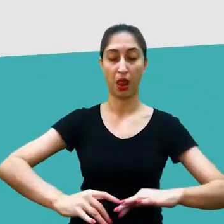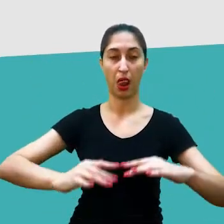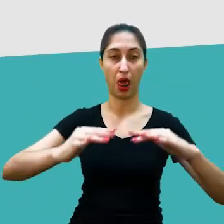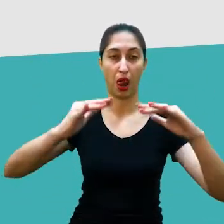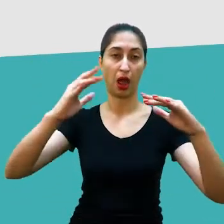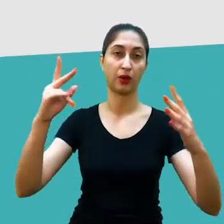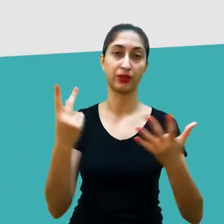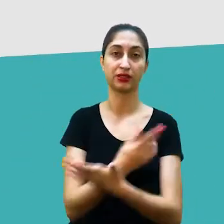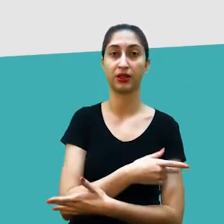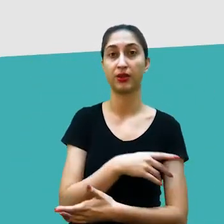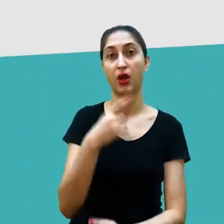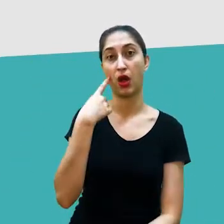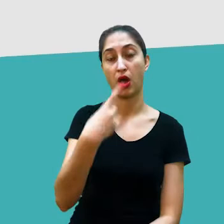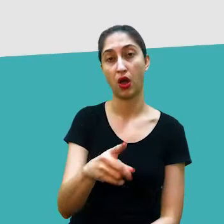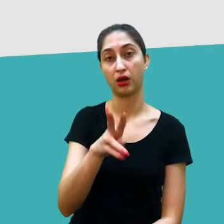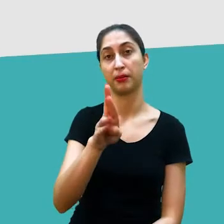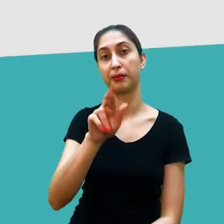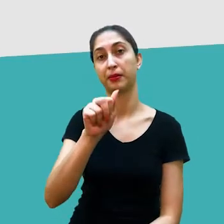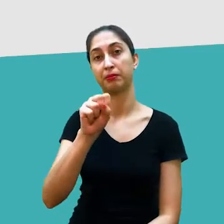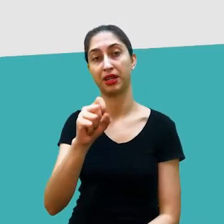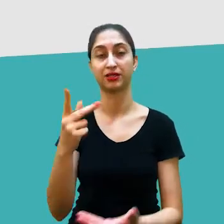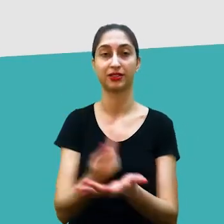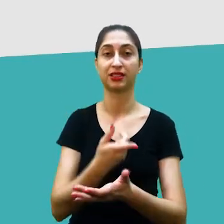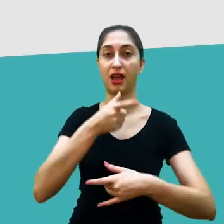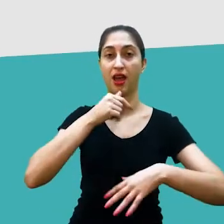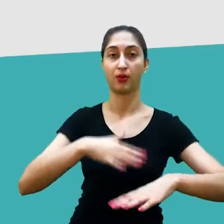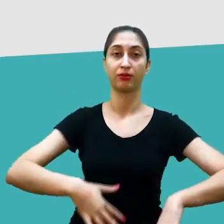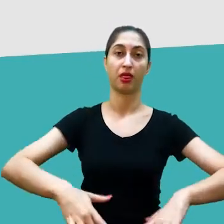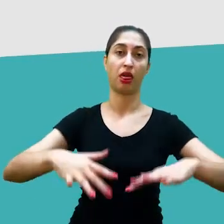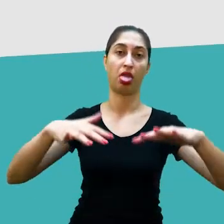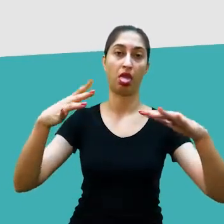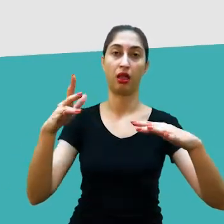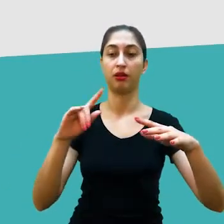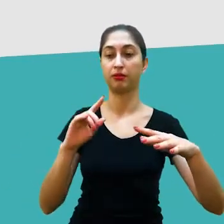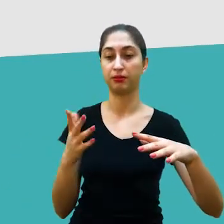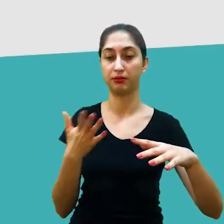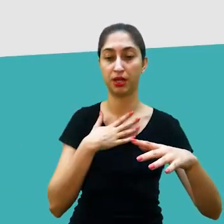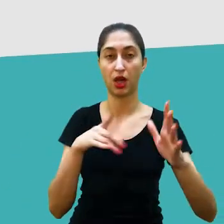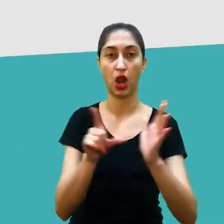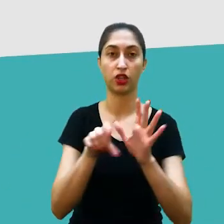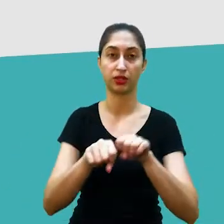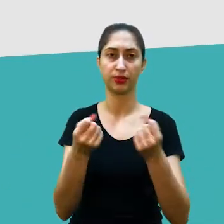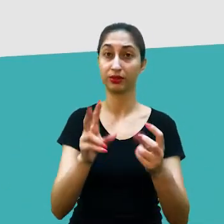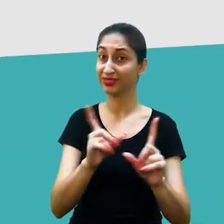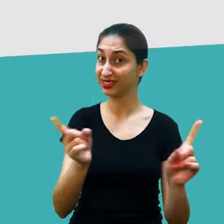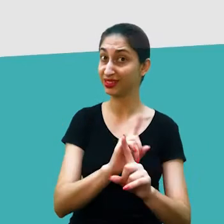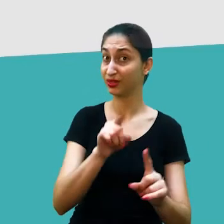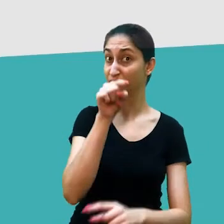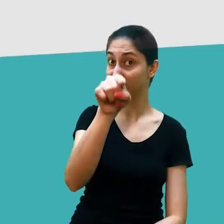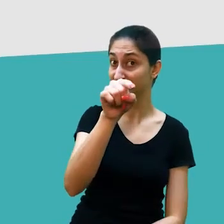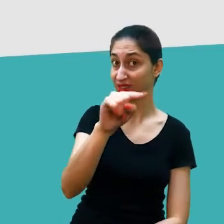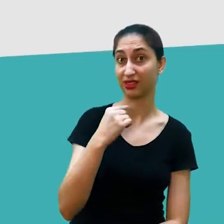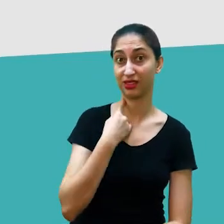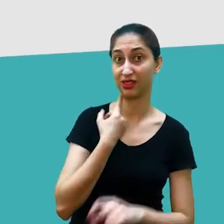a enchente do Brás estragou a minha loja. Mas foi o lixo dele, na realidade, que entupiu o bueiro. Então, tudo